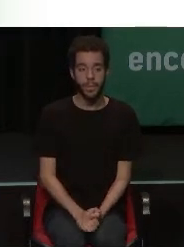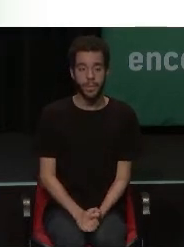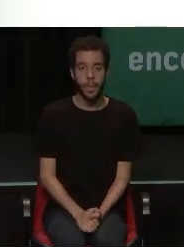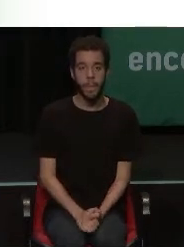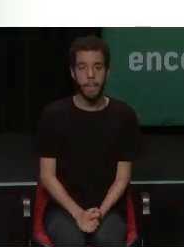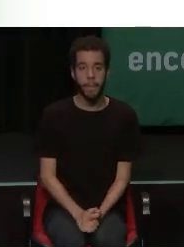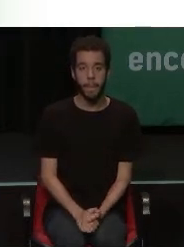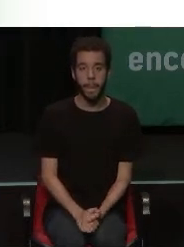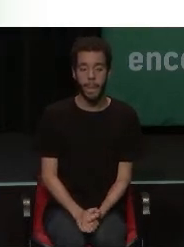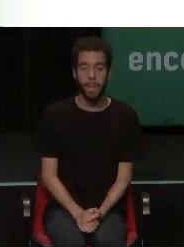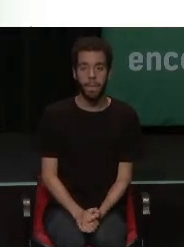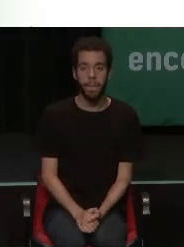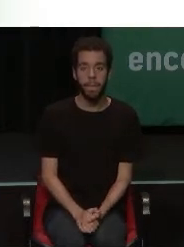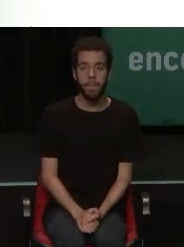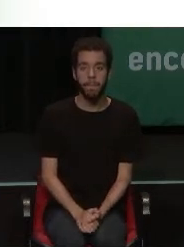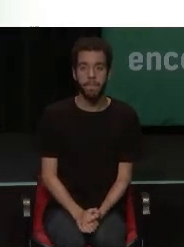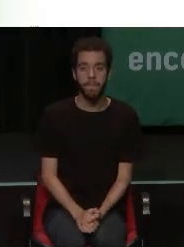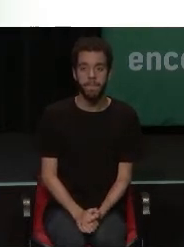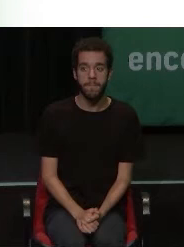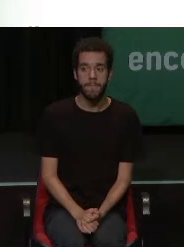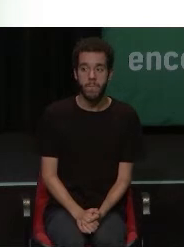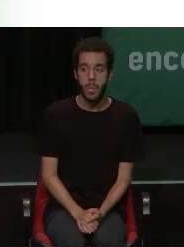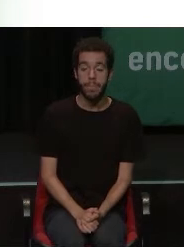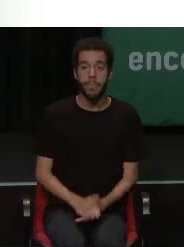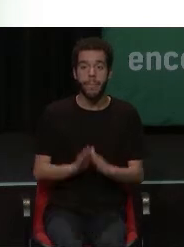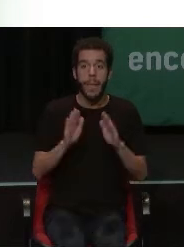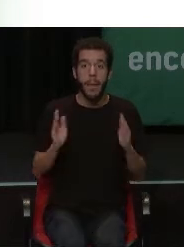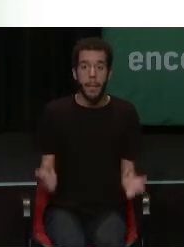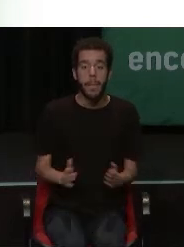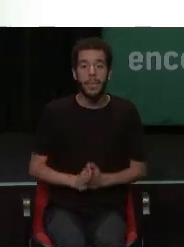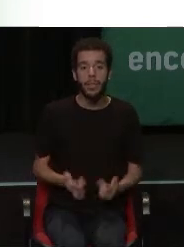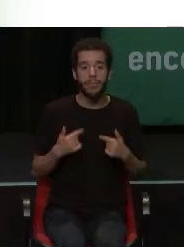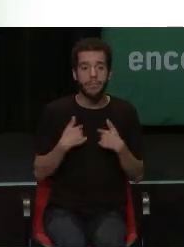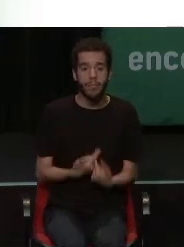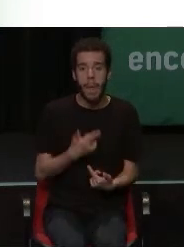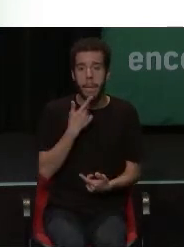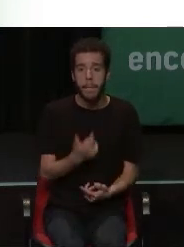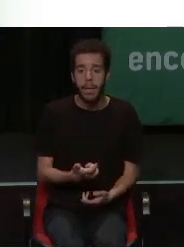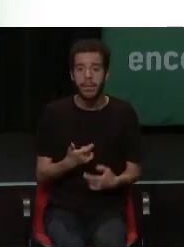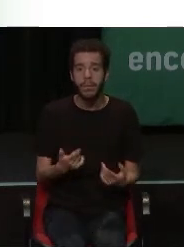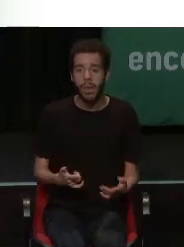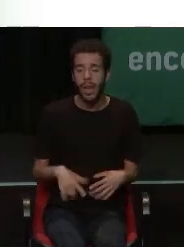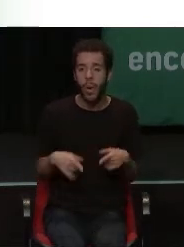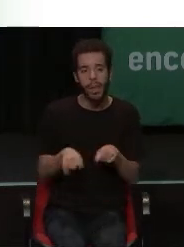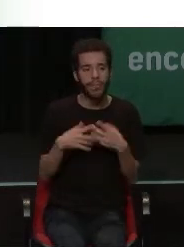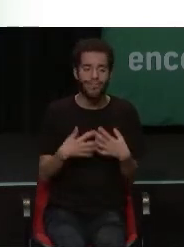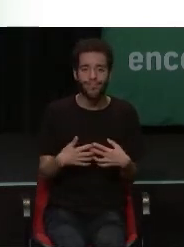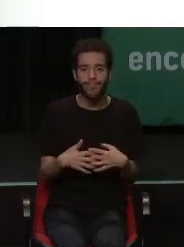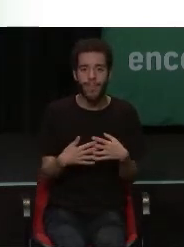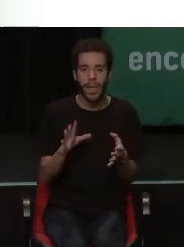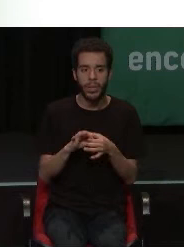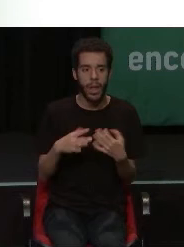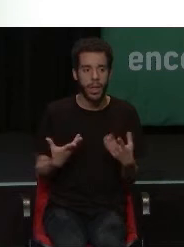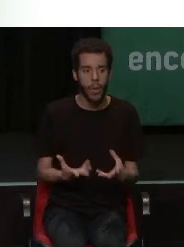Mas a questão que levou à falta de adoção deste tipo de soluções